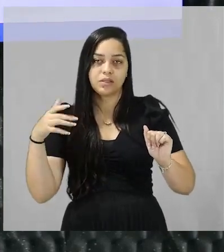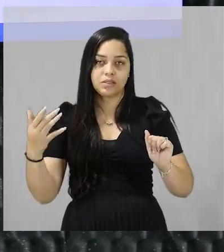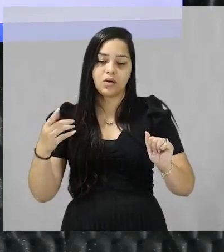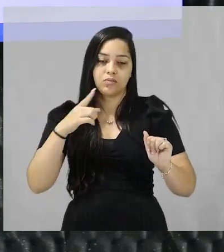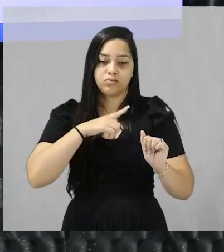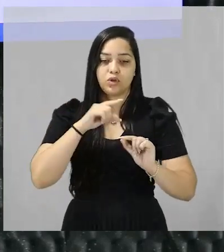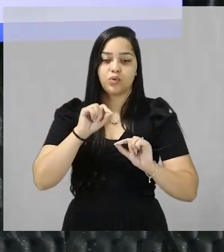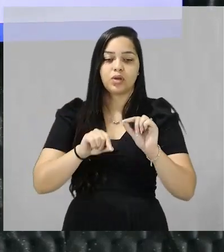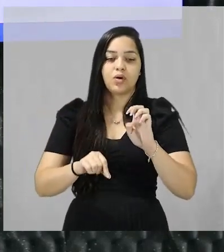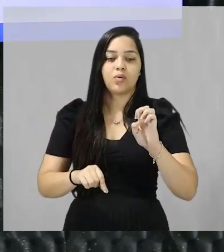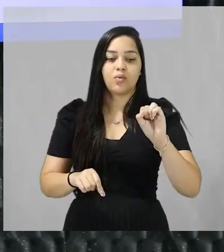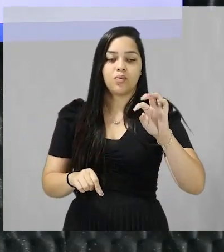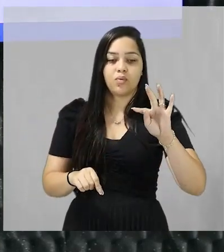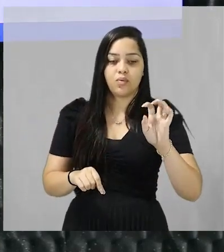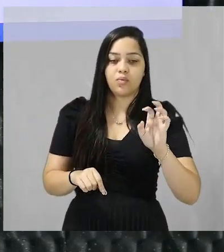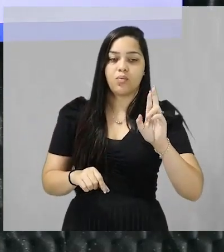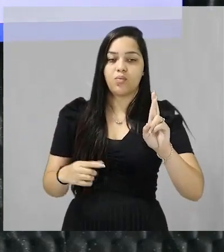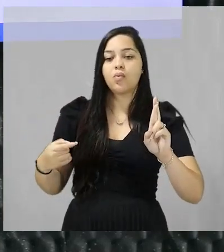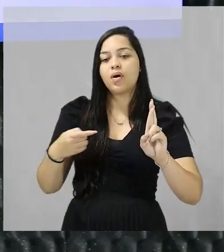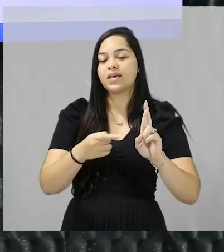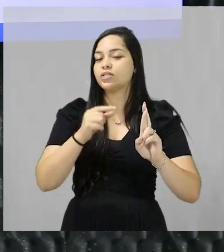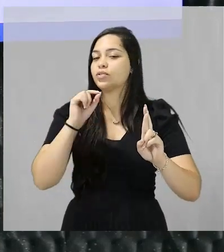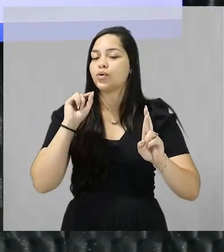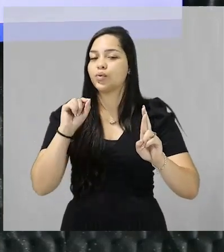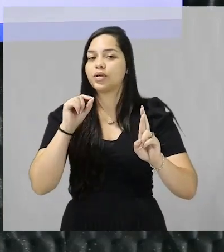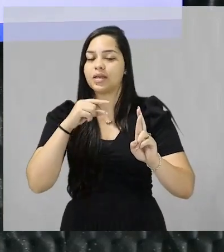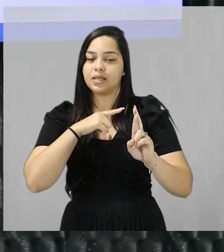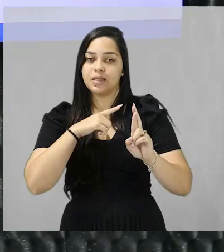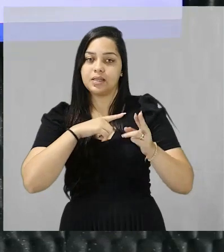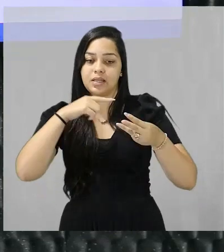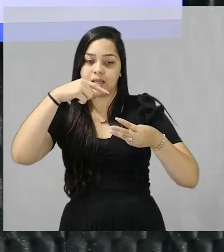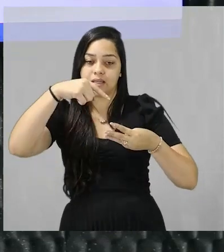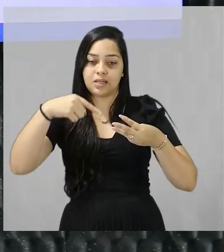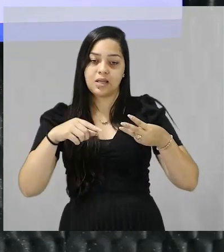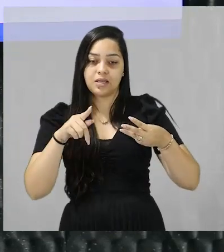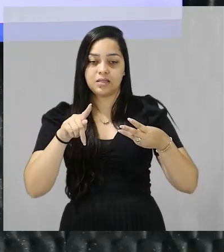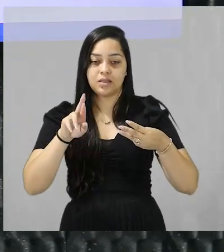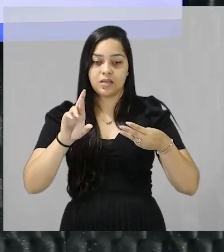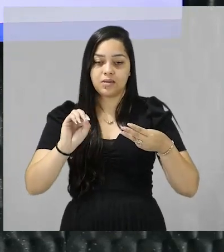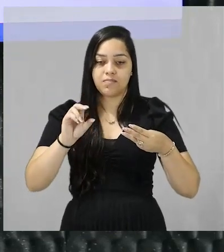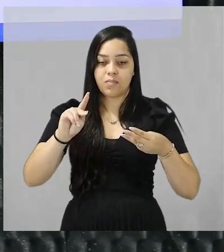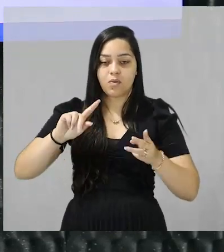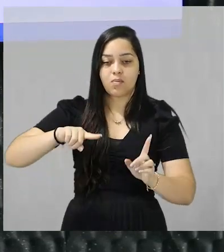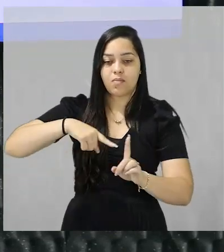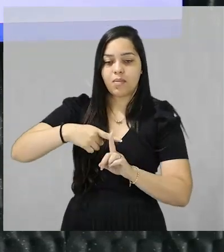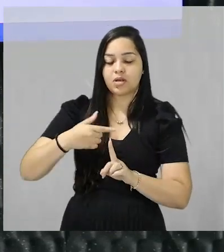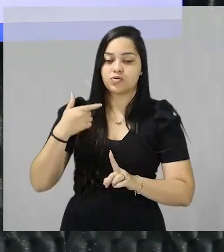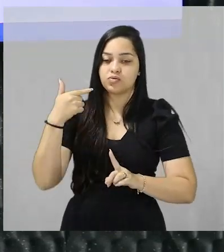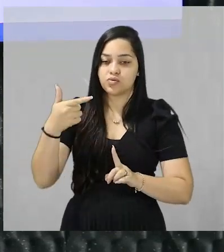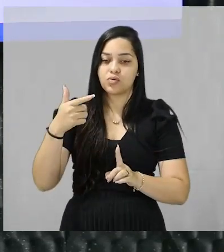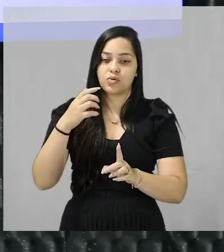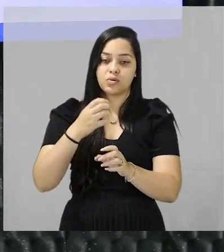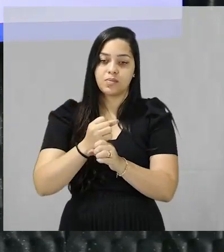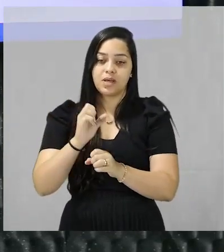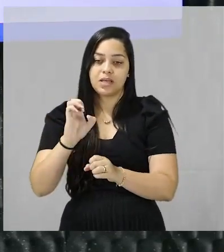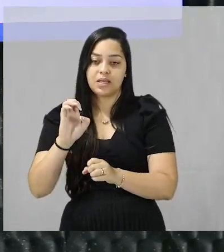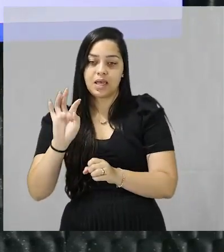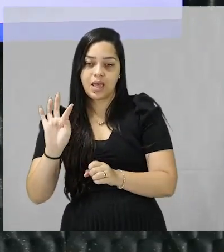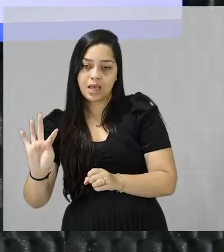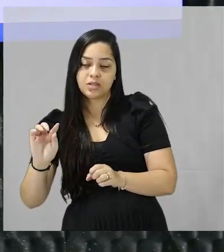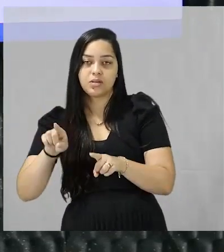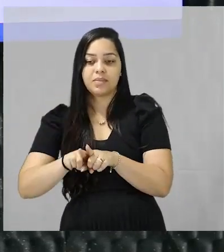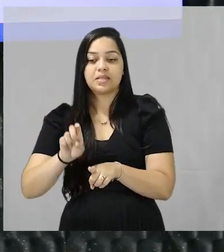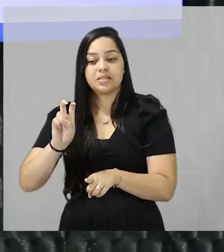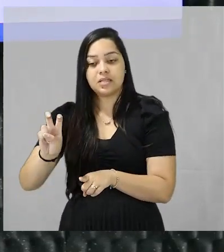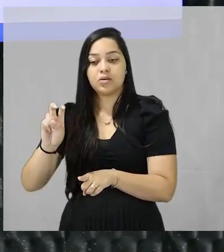éster. Esse éster, ele tem 3 prop mais 2 et, 5 átomos de carbonos.